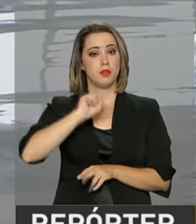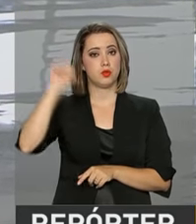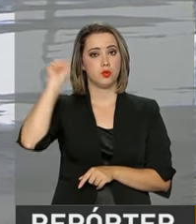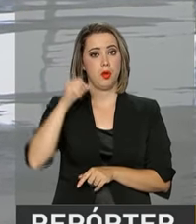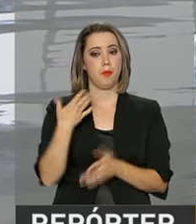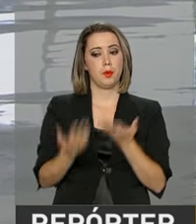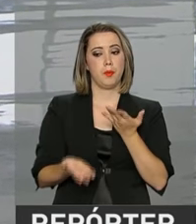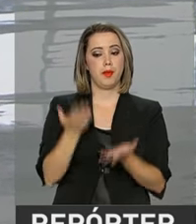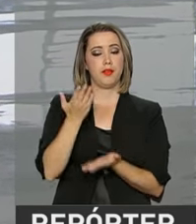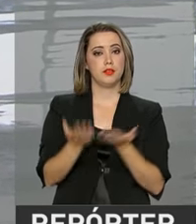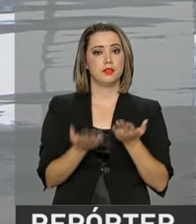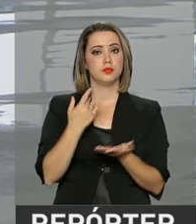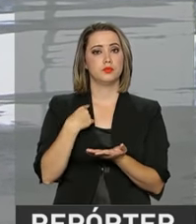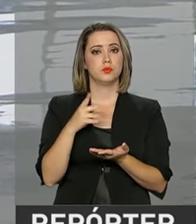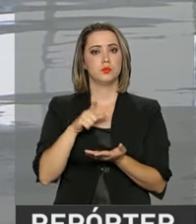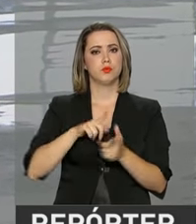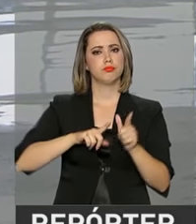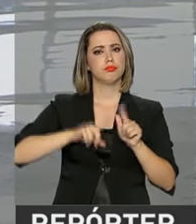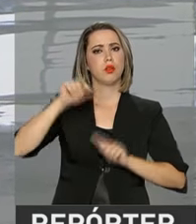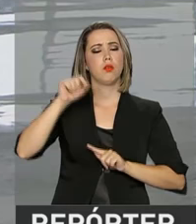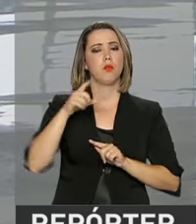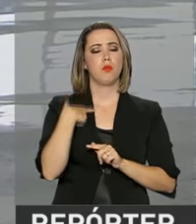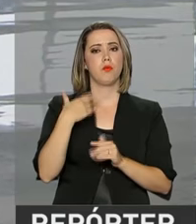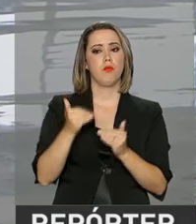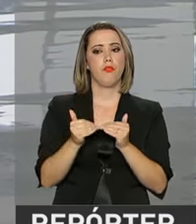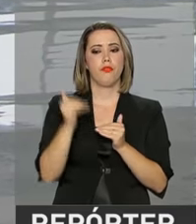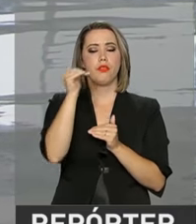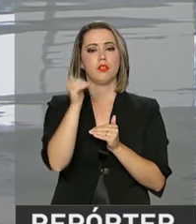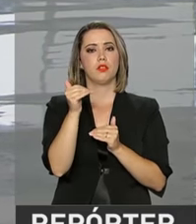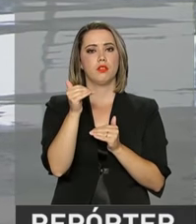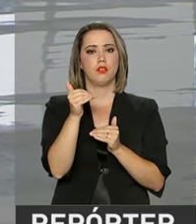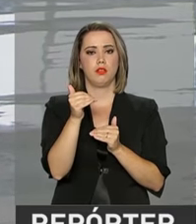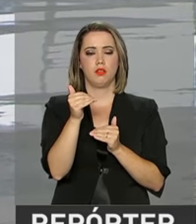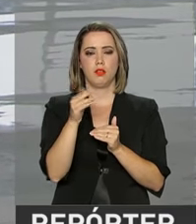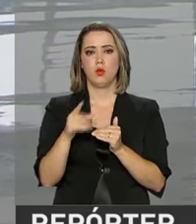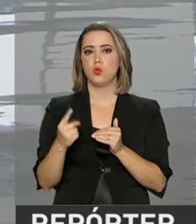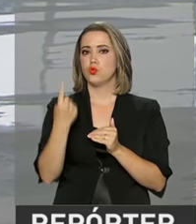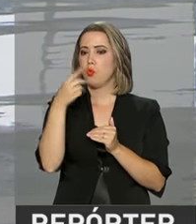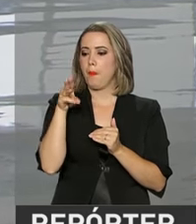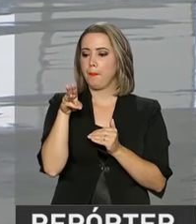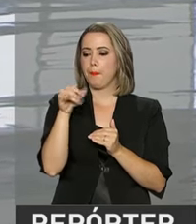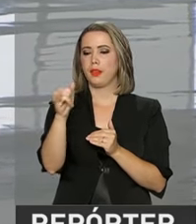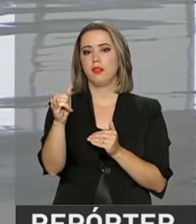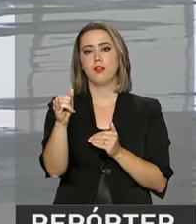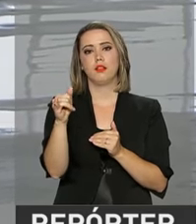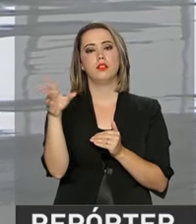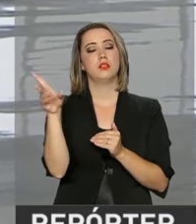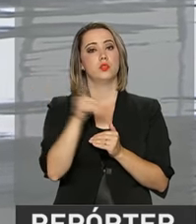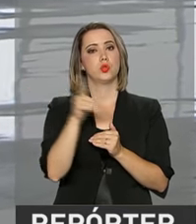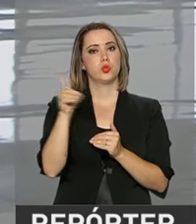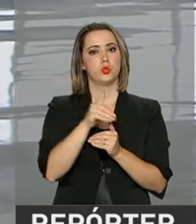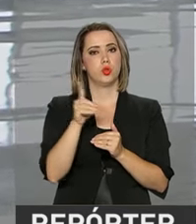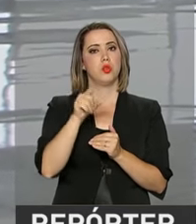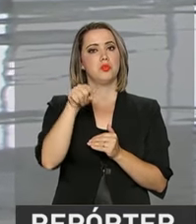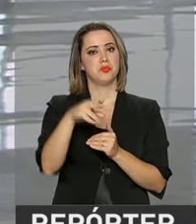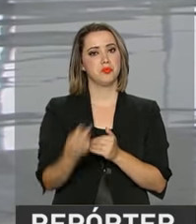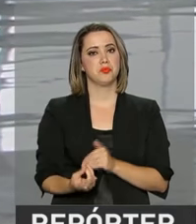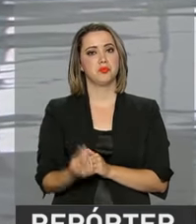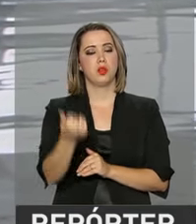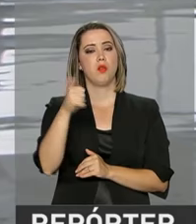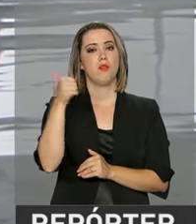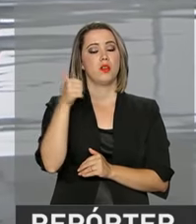comercial registrou superávit de quase um bilhão e oitocentos milhões de dólares valor